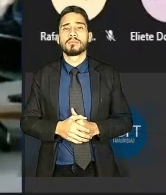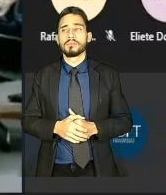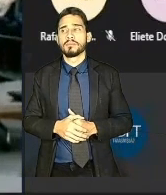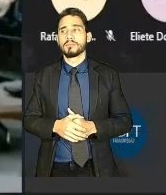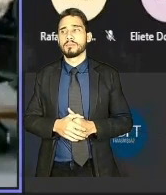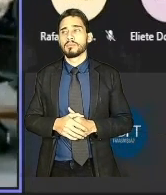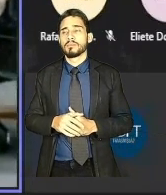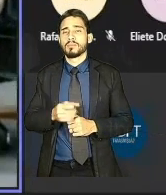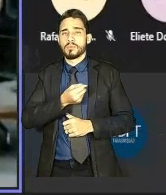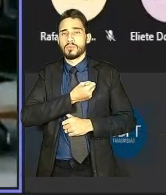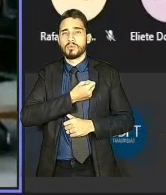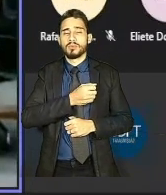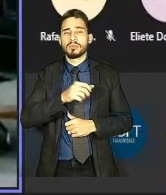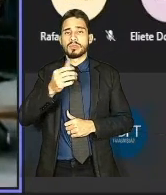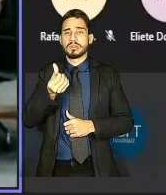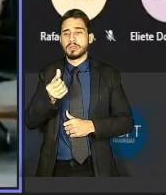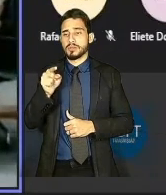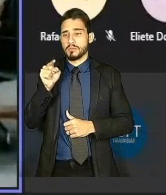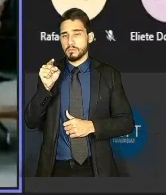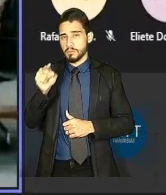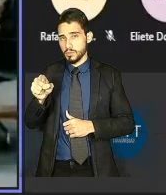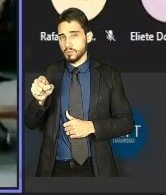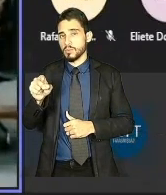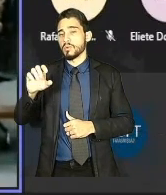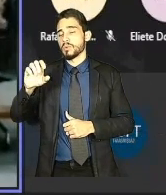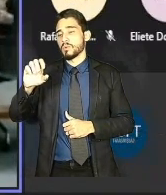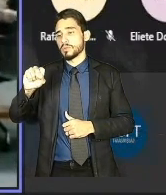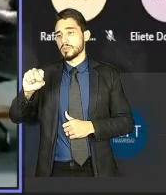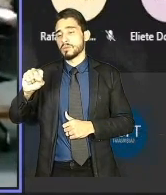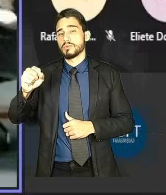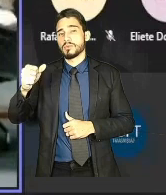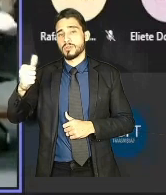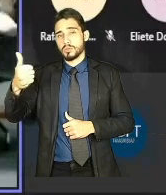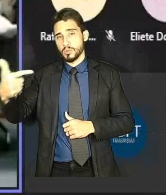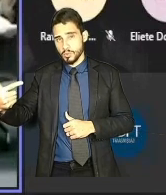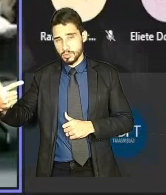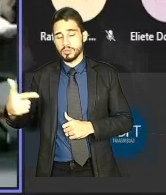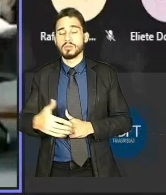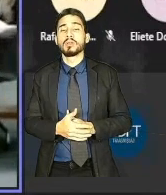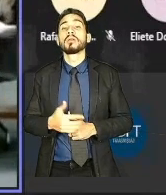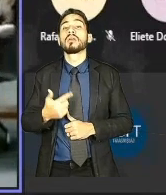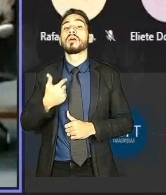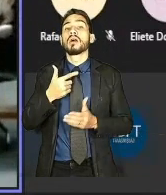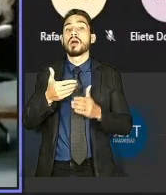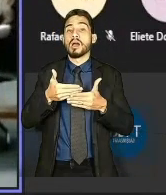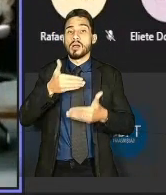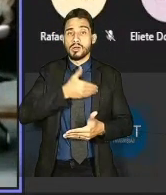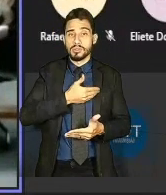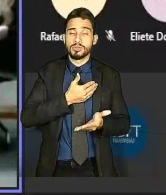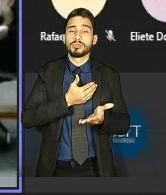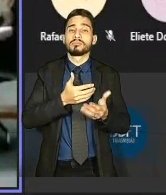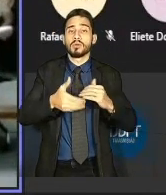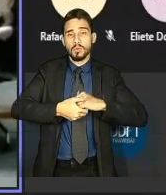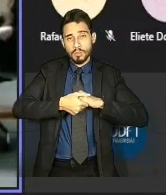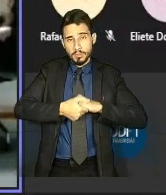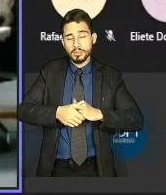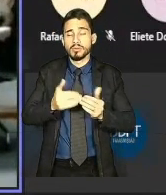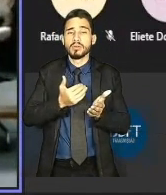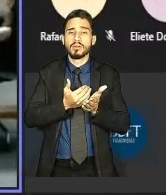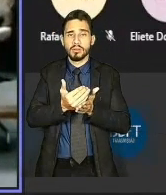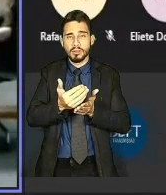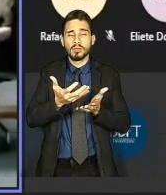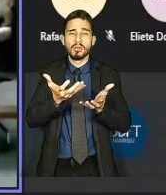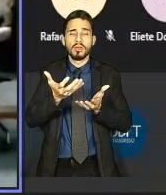Oliveira, OABDF, número 6.812. Antes de iniciar meus cumprimentos, presidente, eu gostaria de